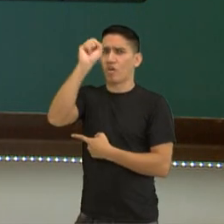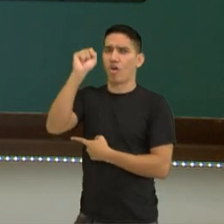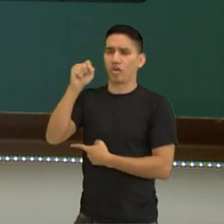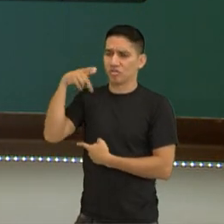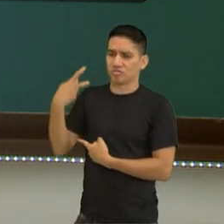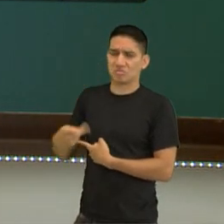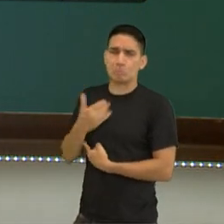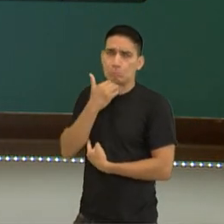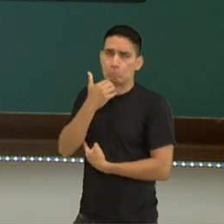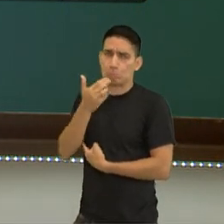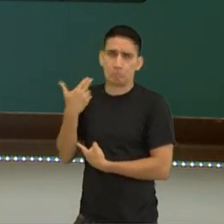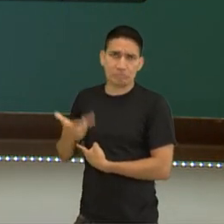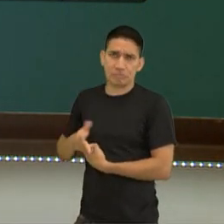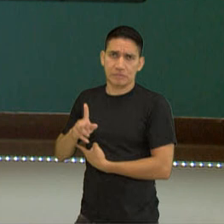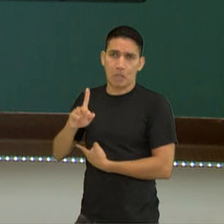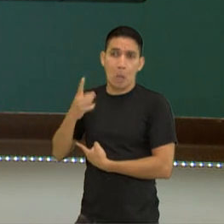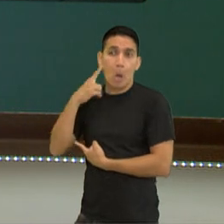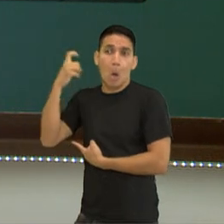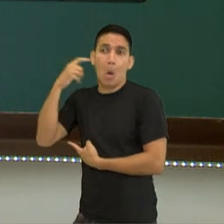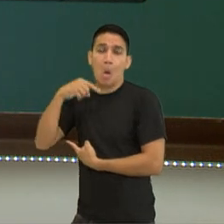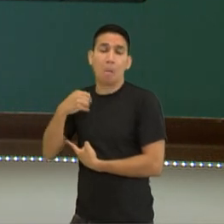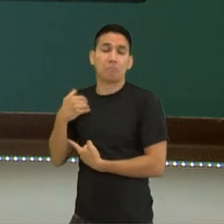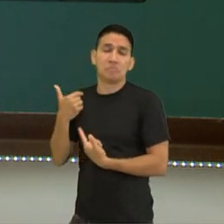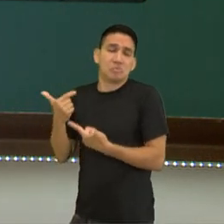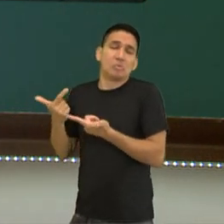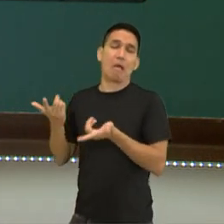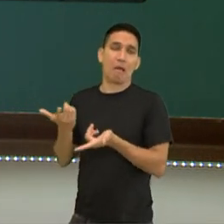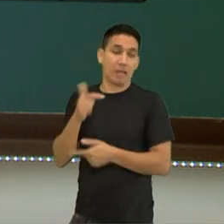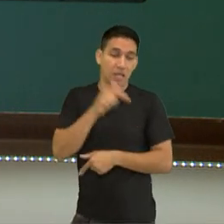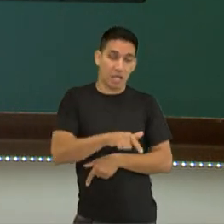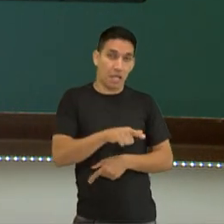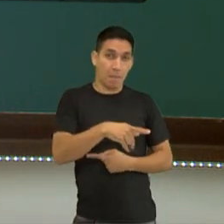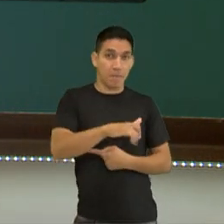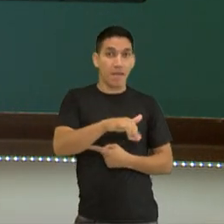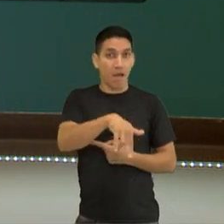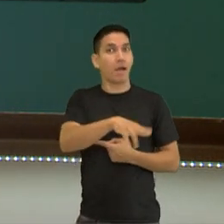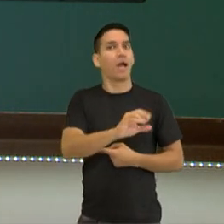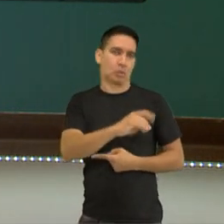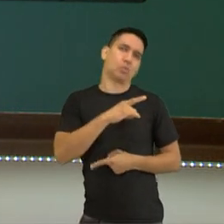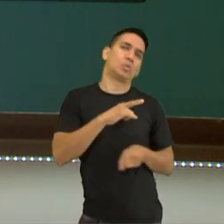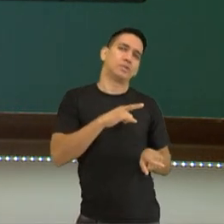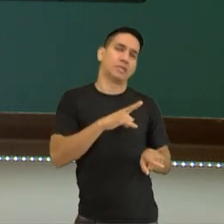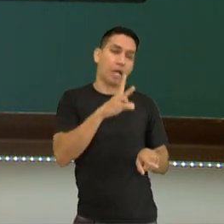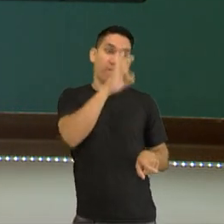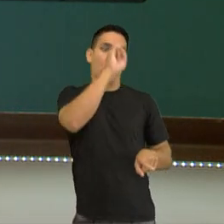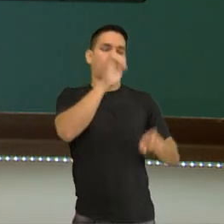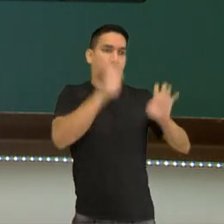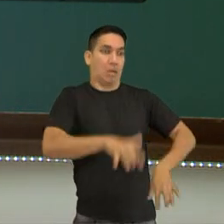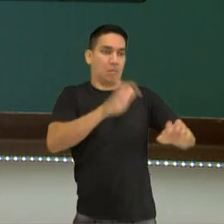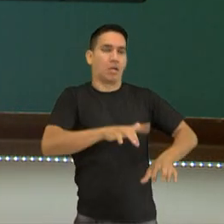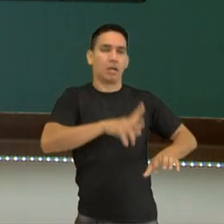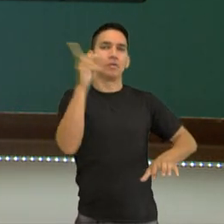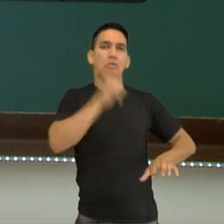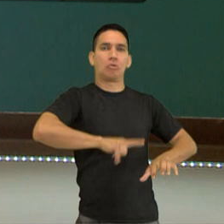na tecla do cravo, que ele não vai aumentar a intensidade, não vai aumentar o volume, né? Então, assim,